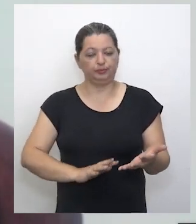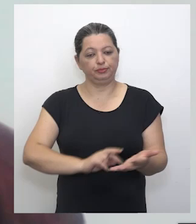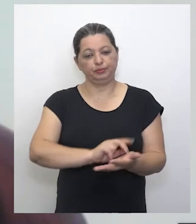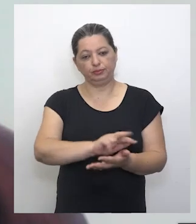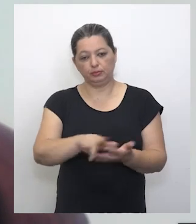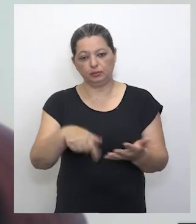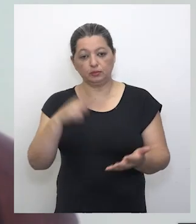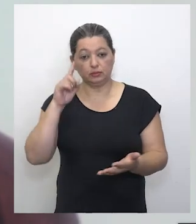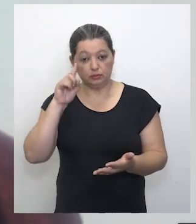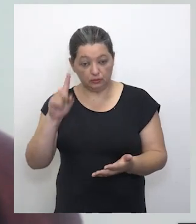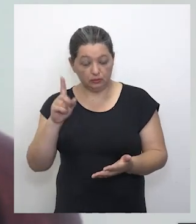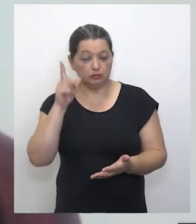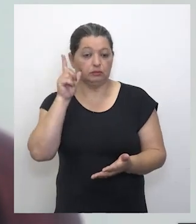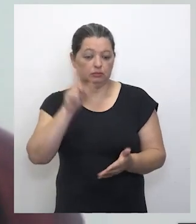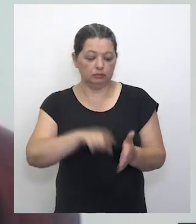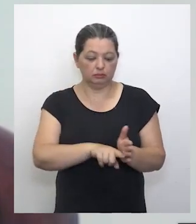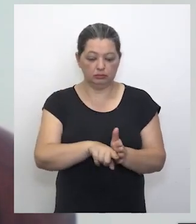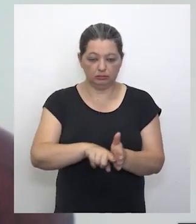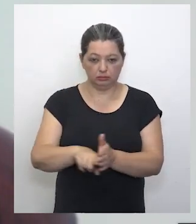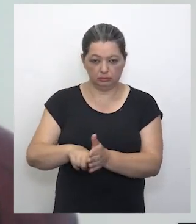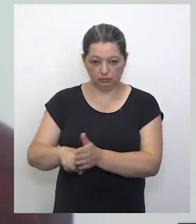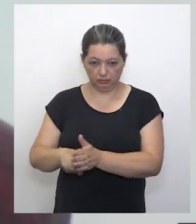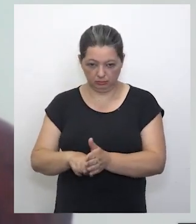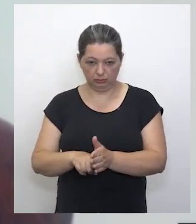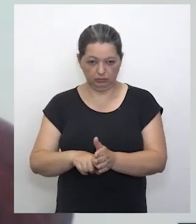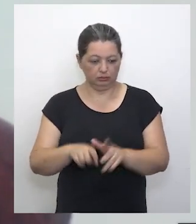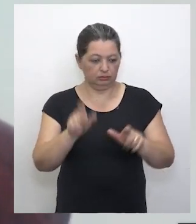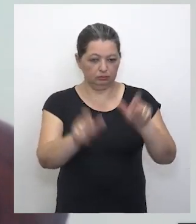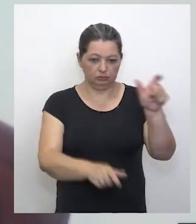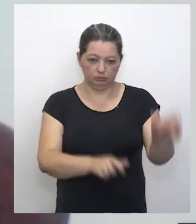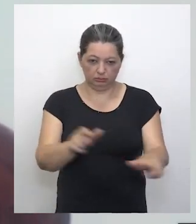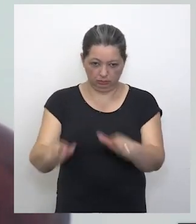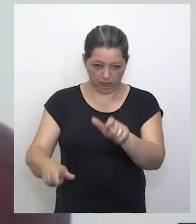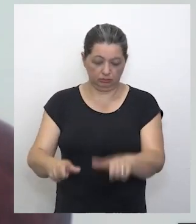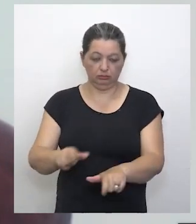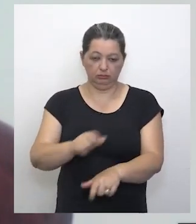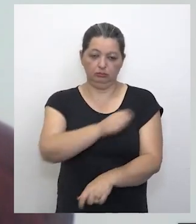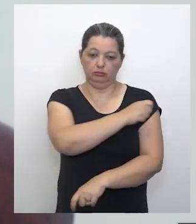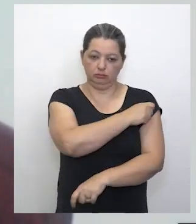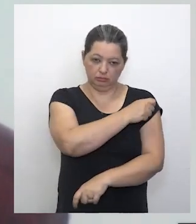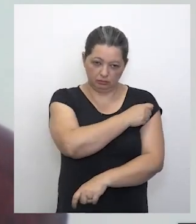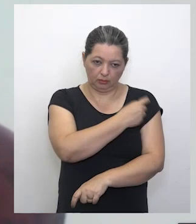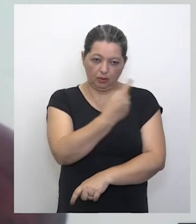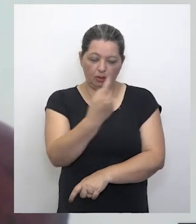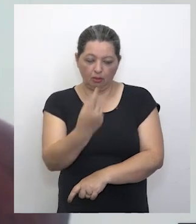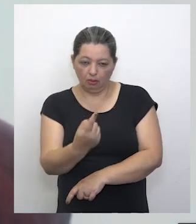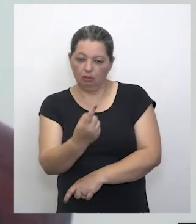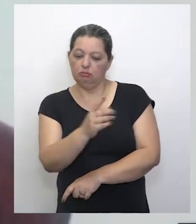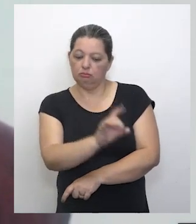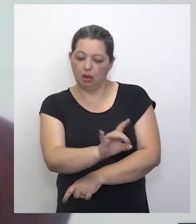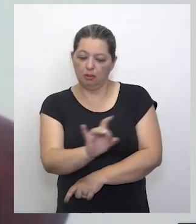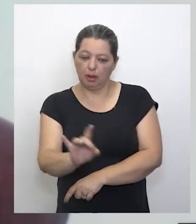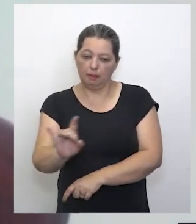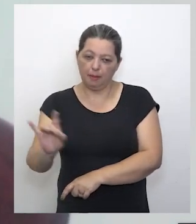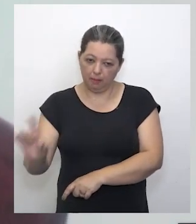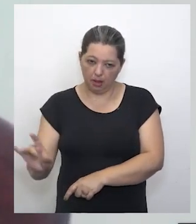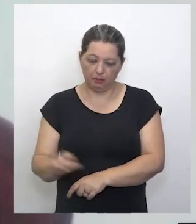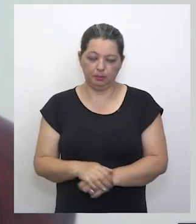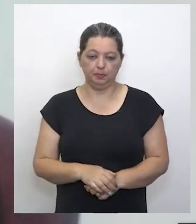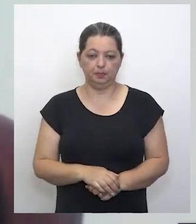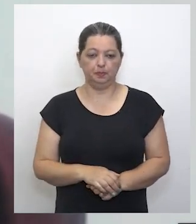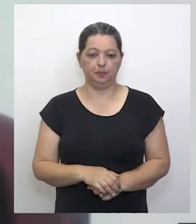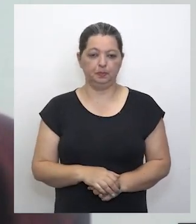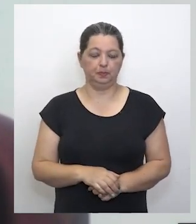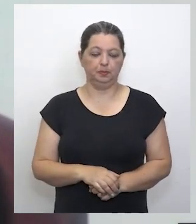para poder realizar a sondagem individualmente, com um estudante por vez, né? Sem